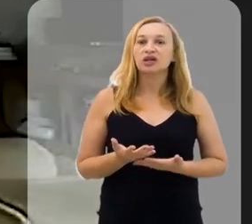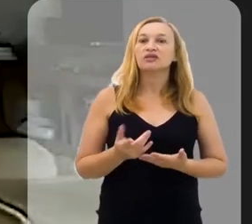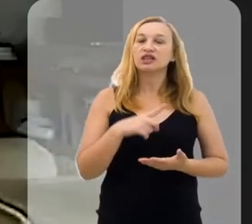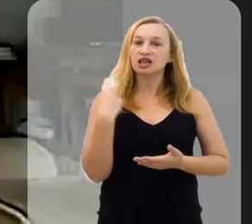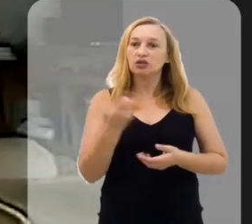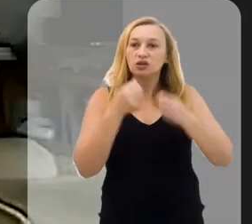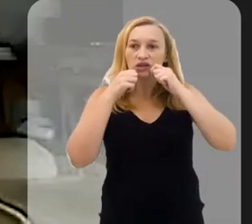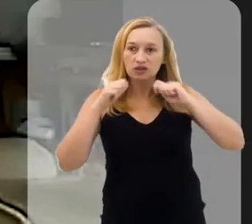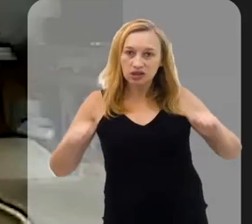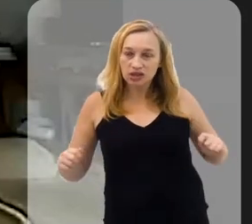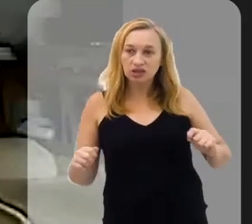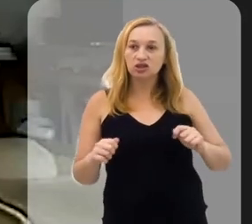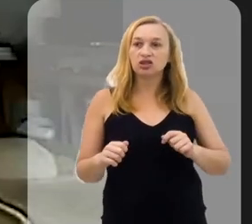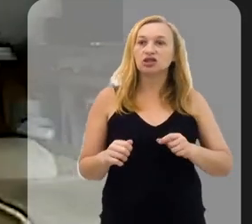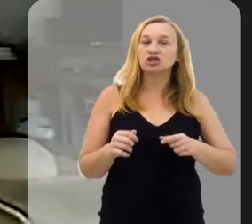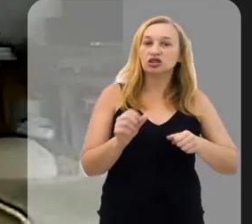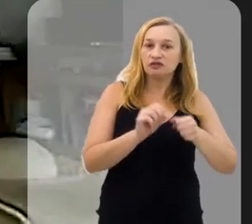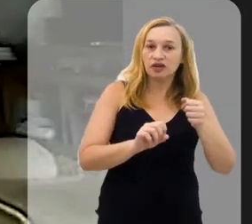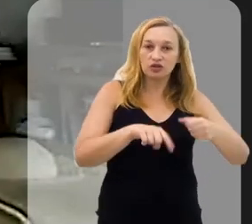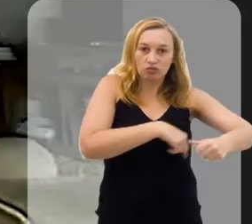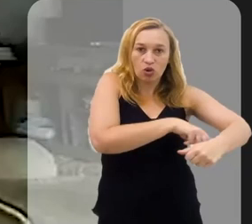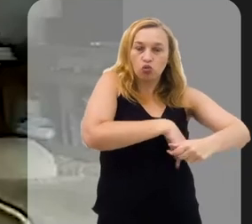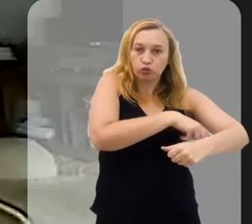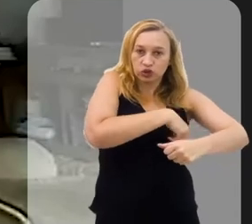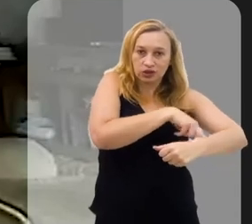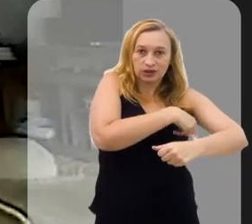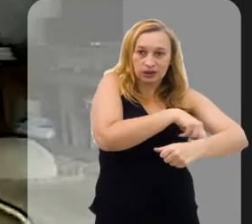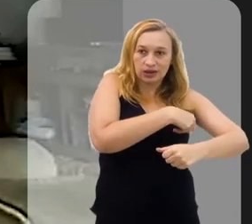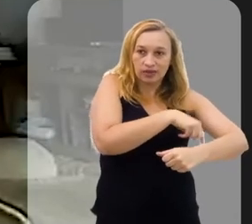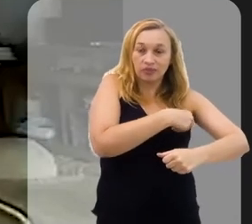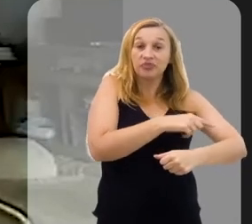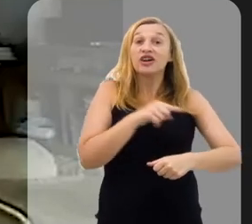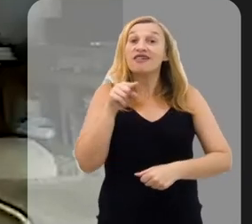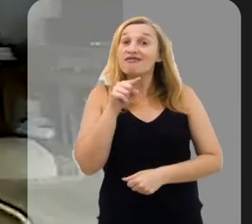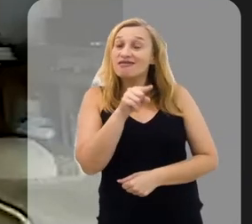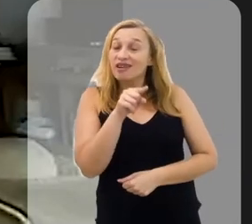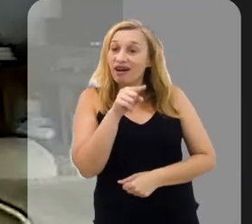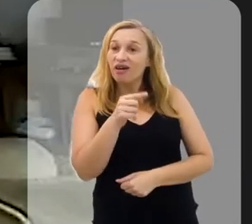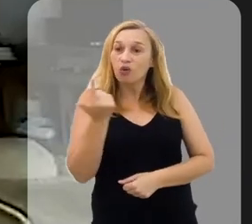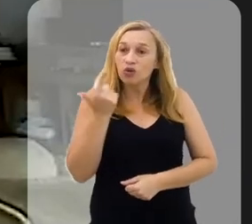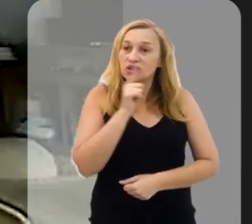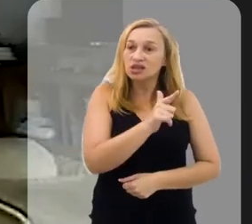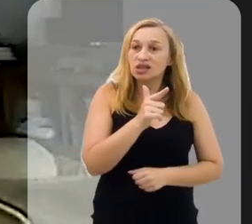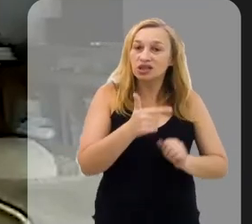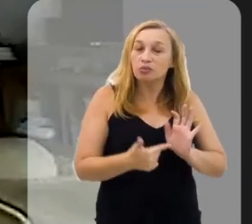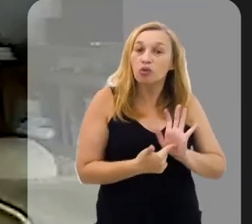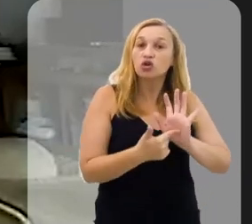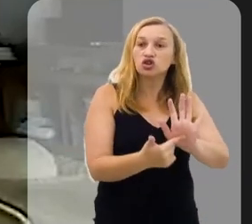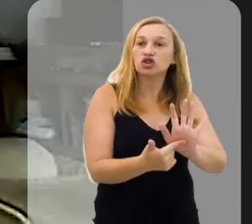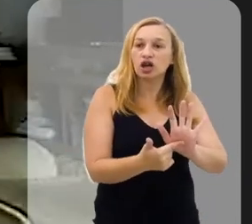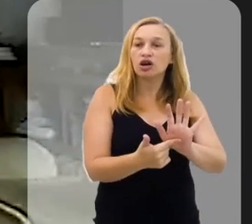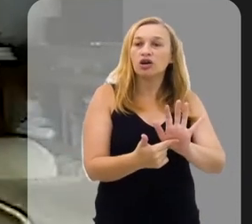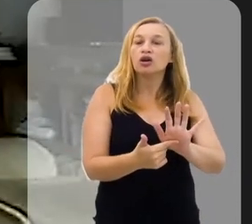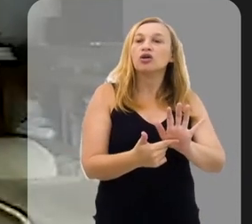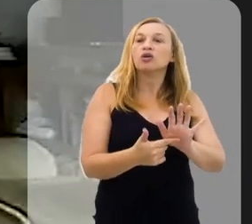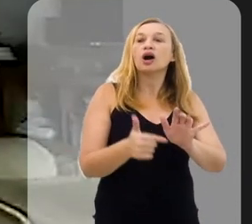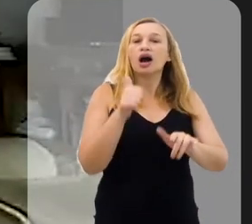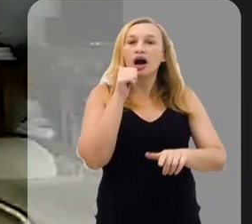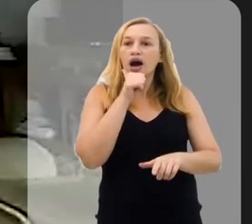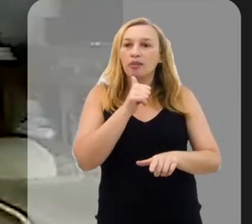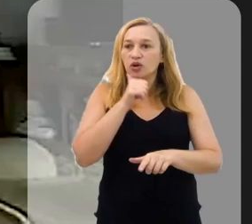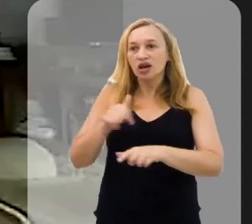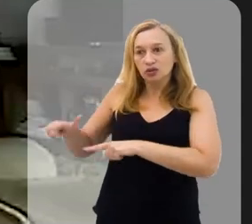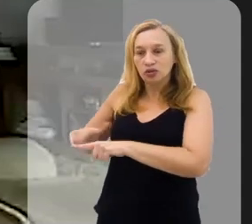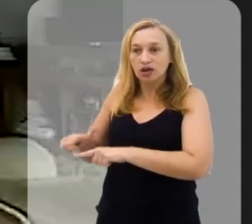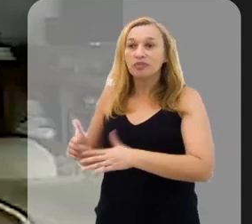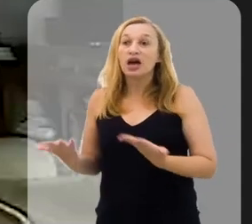da Aproluc, que é a nossa associação, ali a gente fez uma cozinha e ali nós conseguimos dar visibilidade